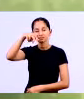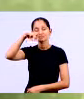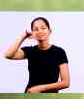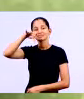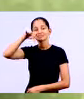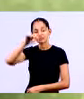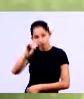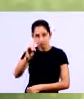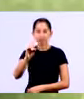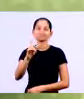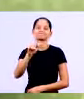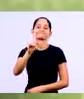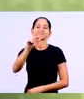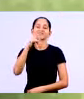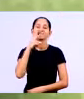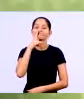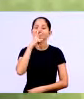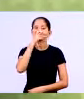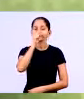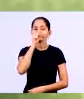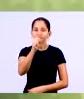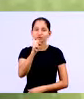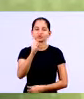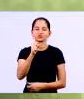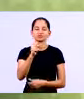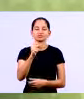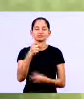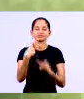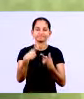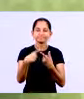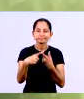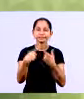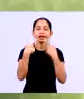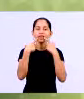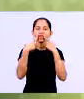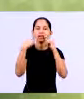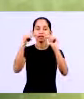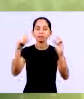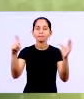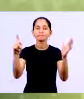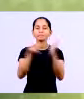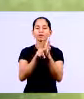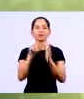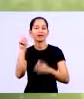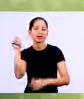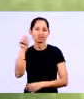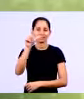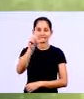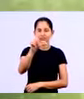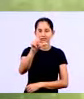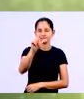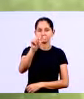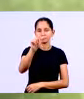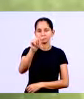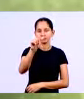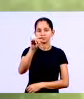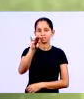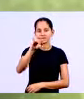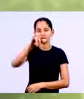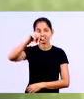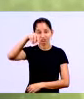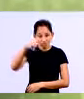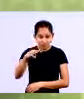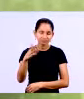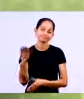A nossa língua ela é originária do latim. O italiano, o espanhol, o português de